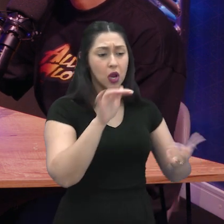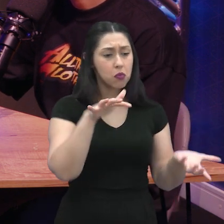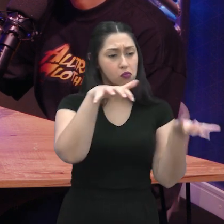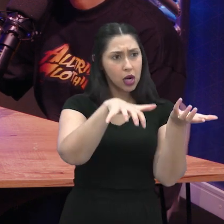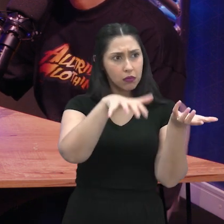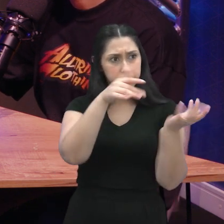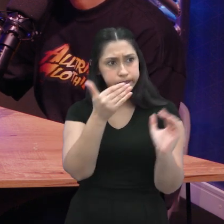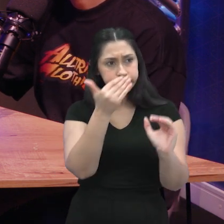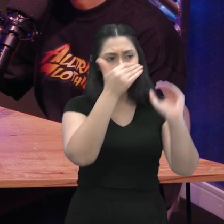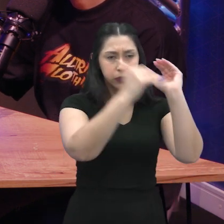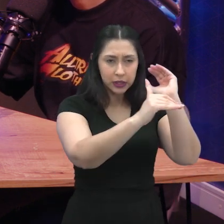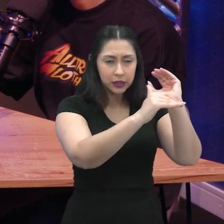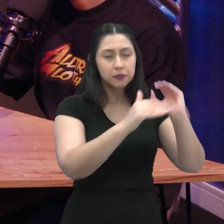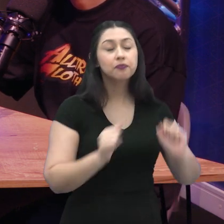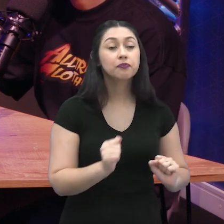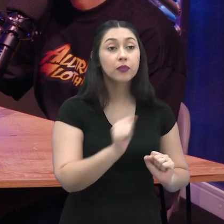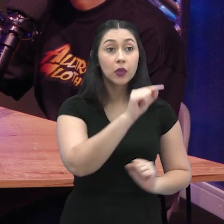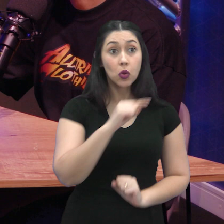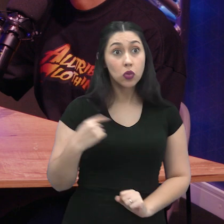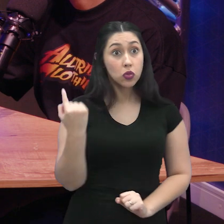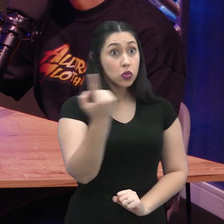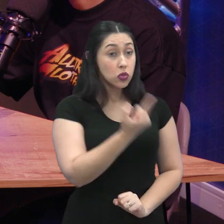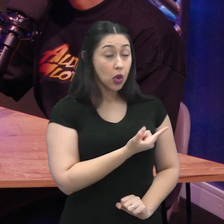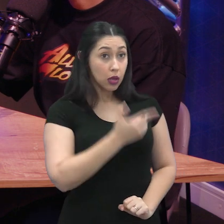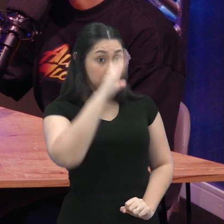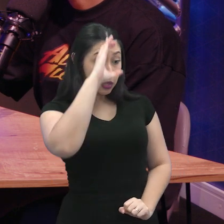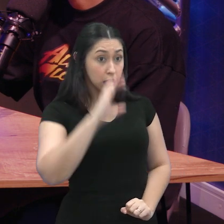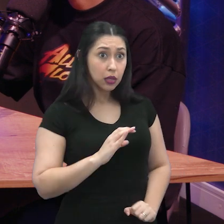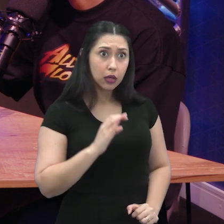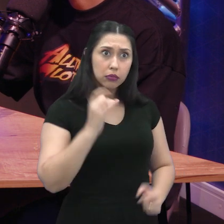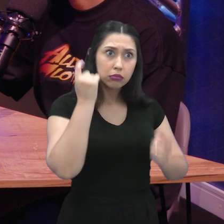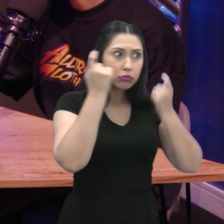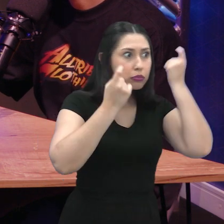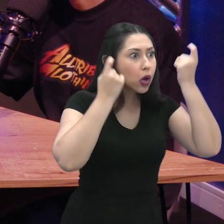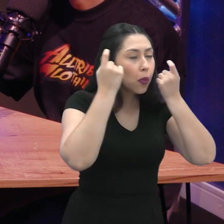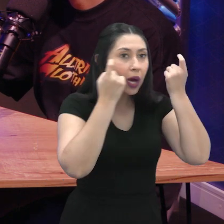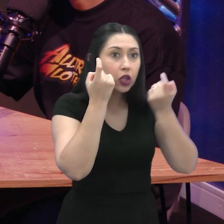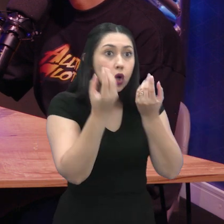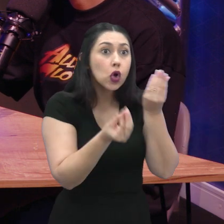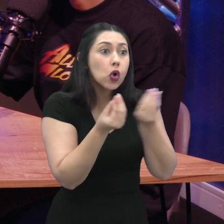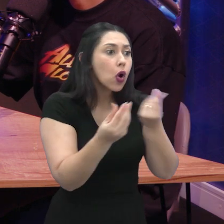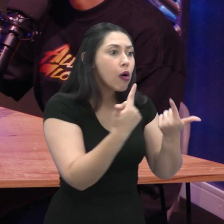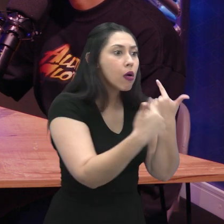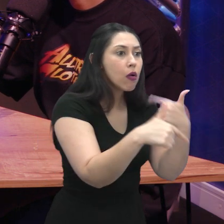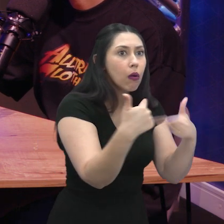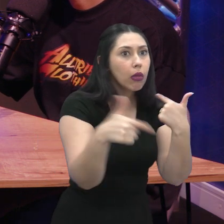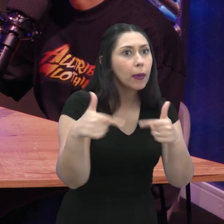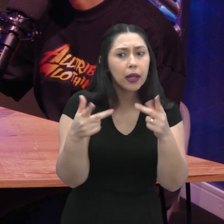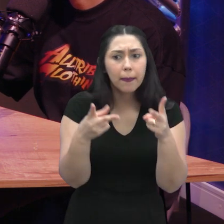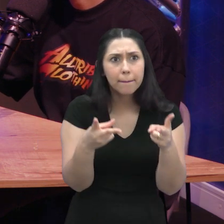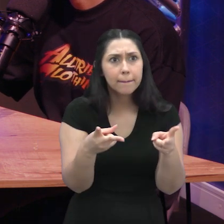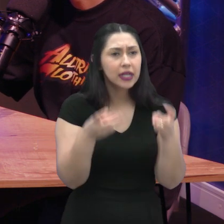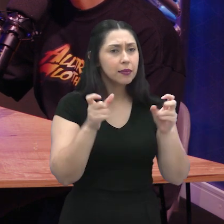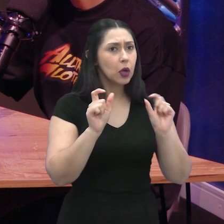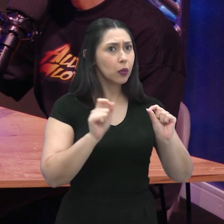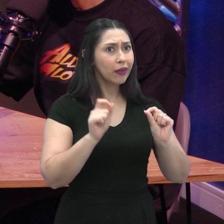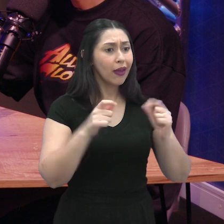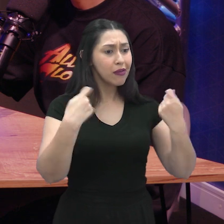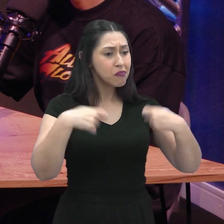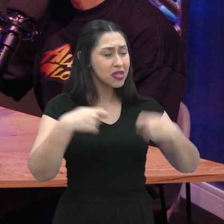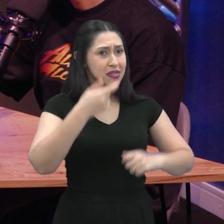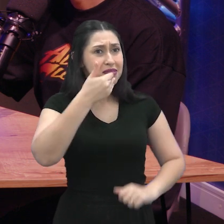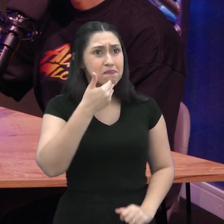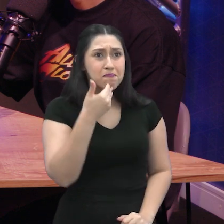Casa Legislativa, Congresso Nacional Brasileiro. Nós, cidadãos e cidadãs preocupadas com as condições de trabalho no Brasil, vimos por meio